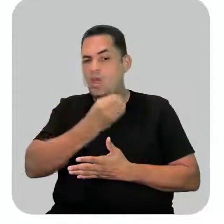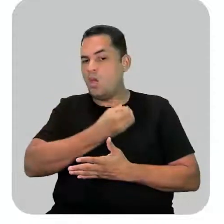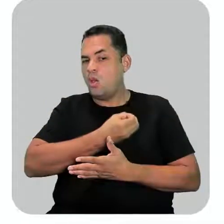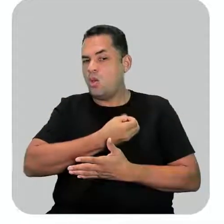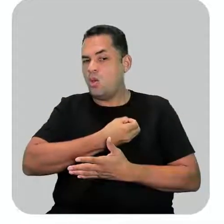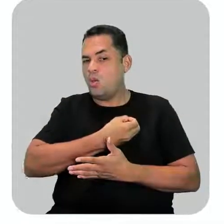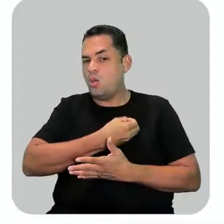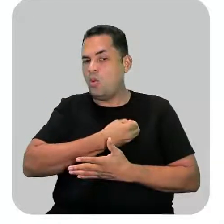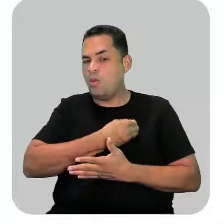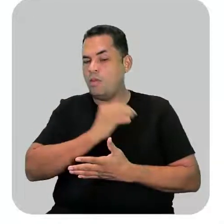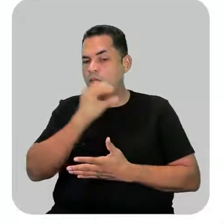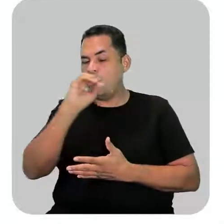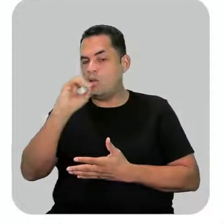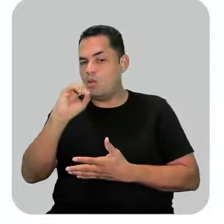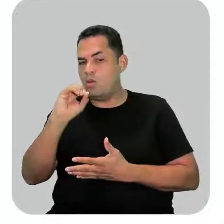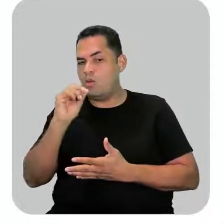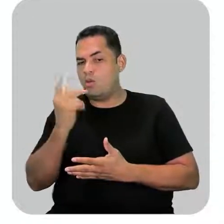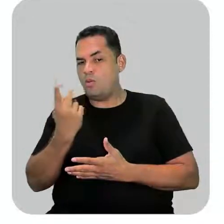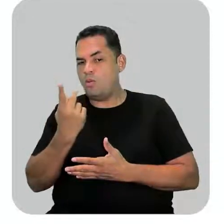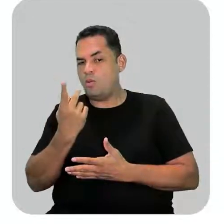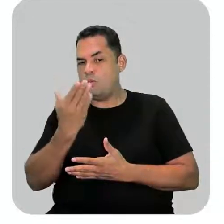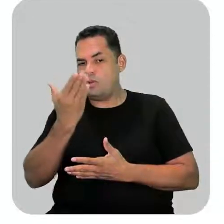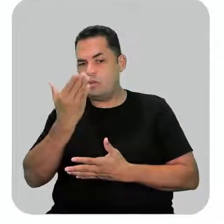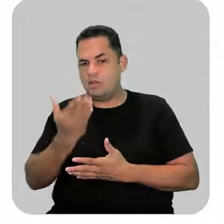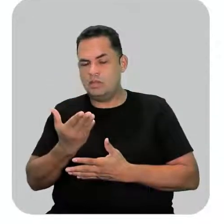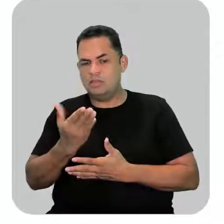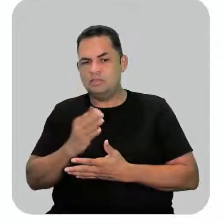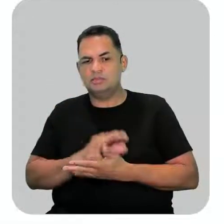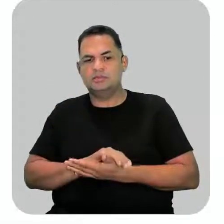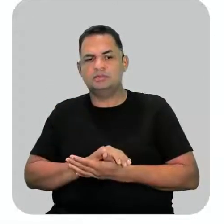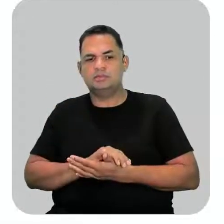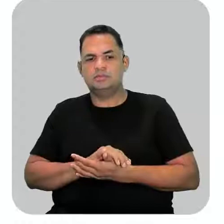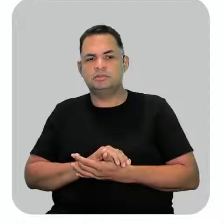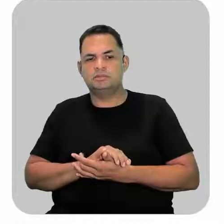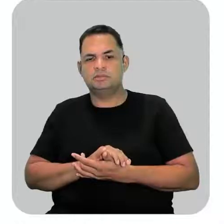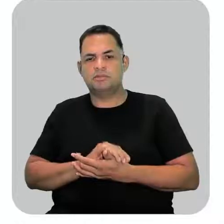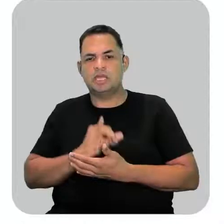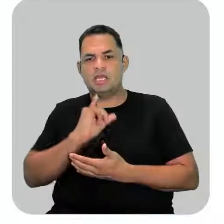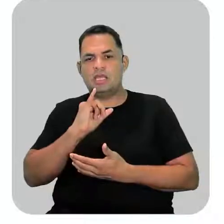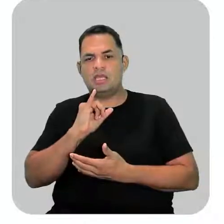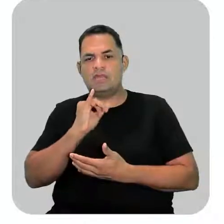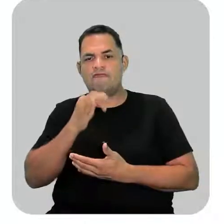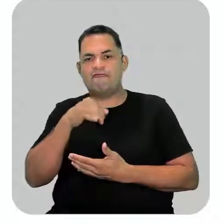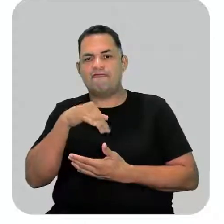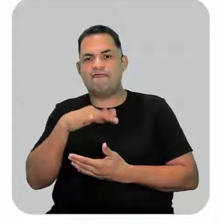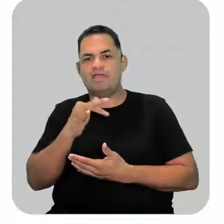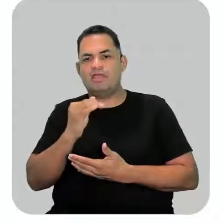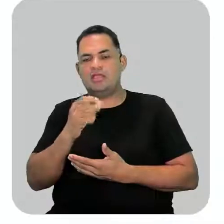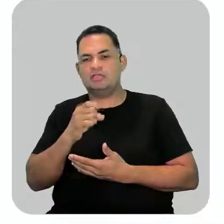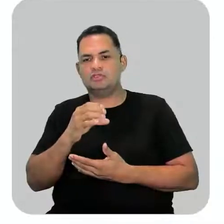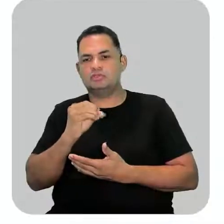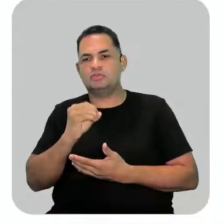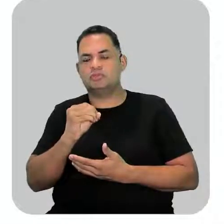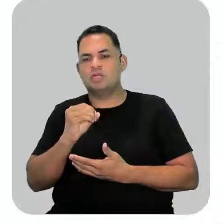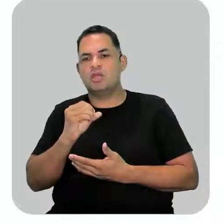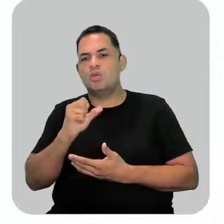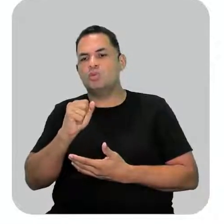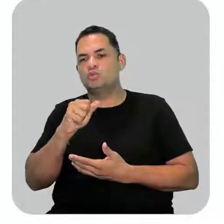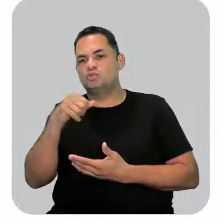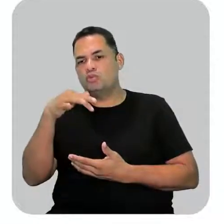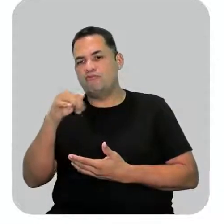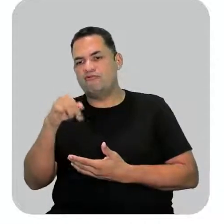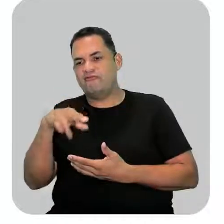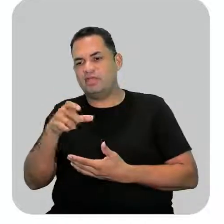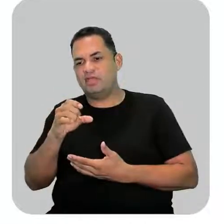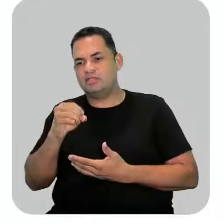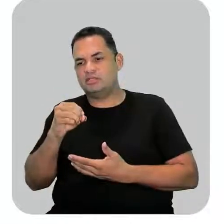aonde a hidroxila está sempre vai vir aqui, ó, entre o infixo e o sufixo.